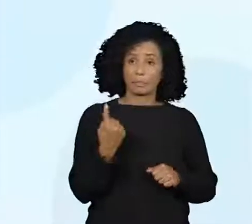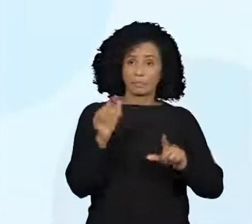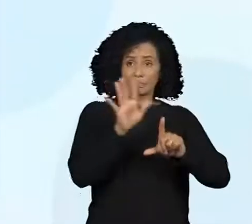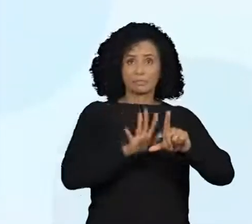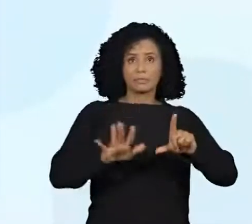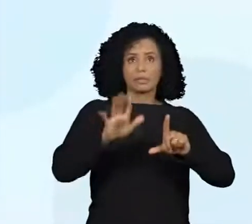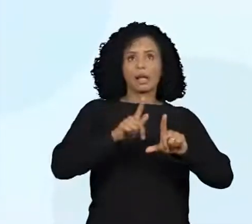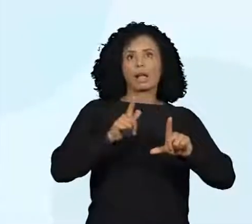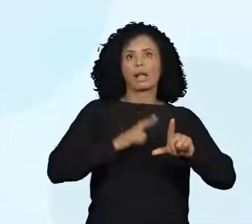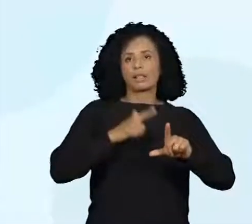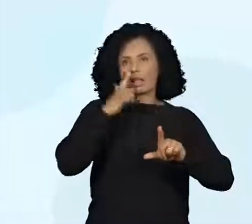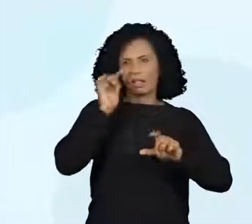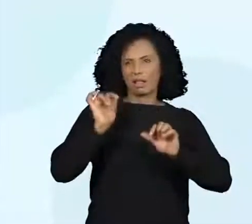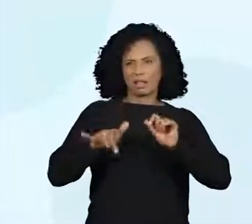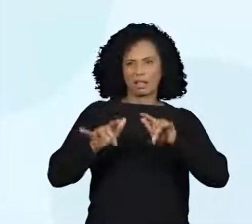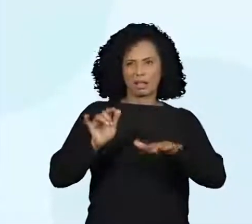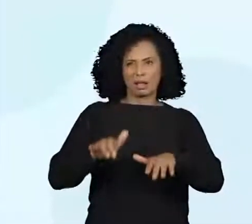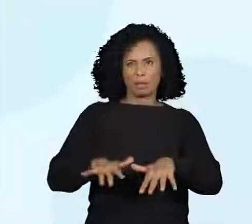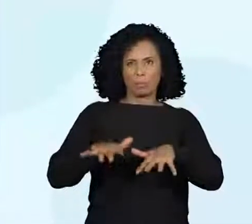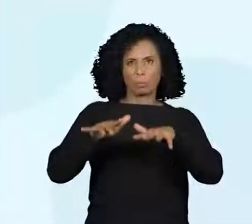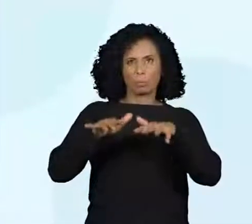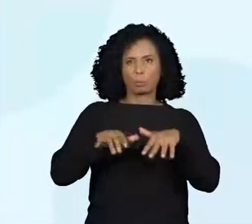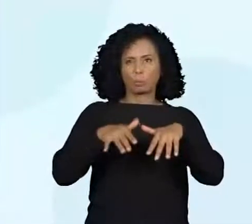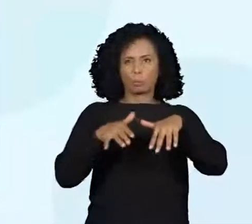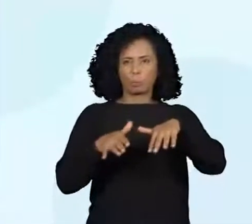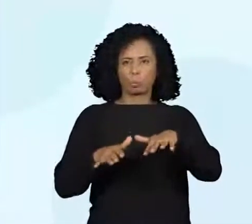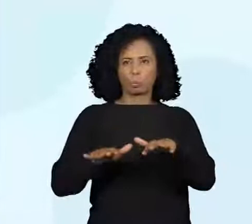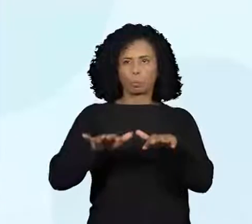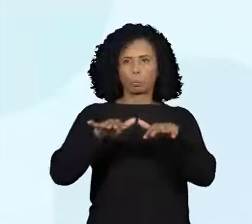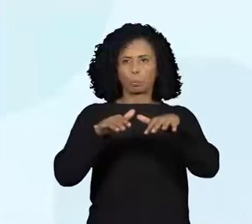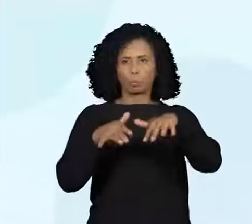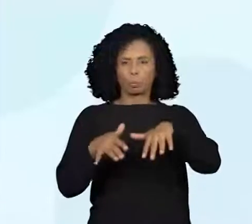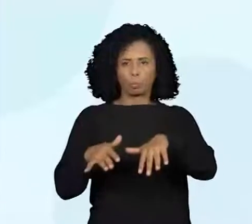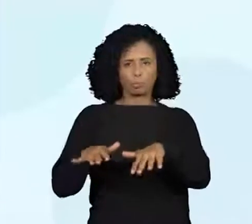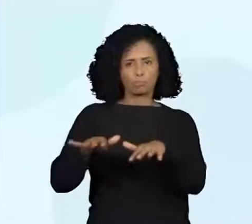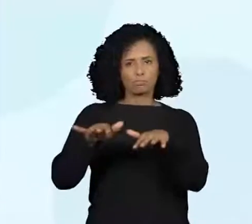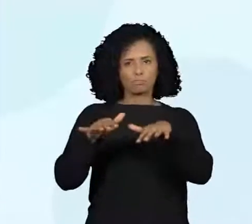uma concentração de lixos próximo ao rio.